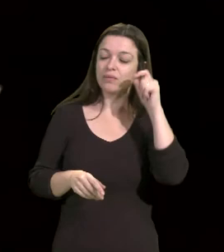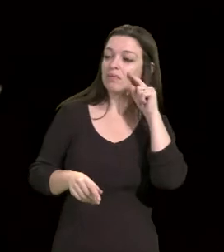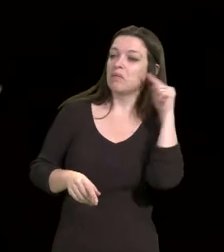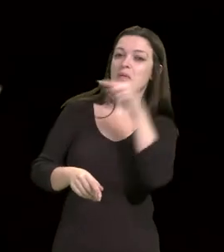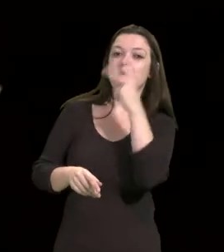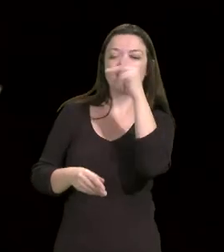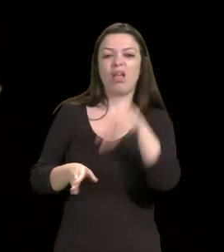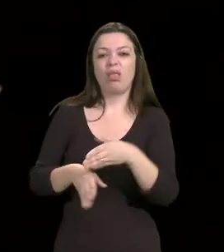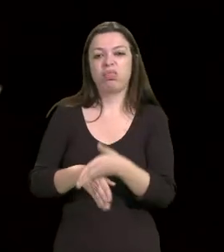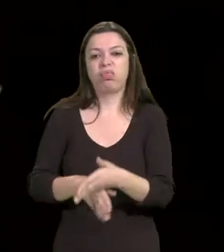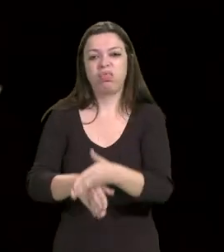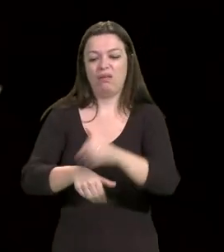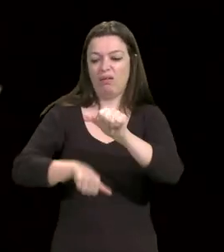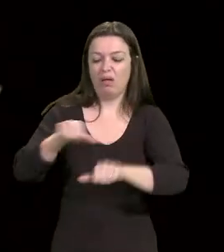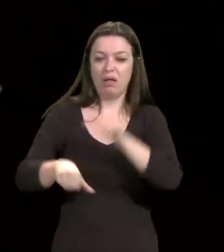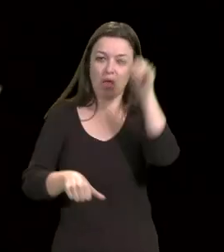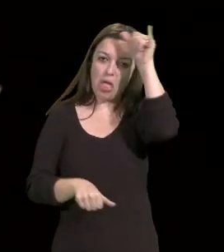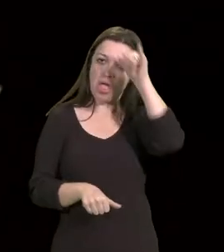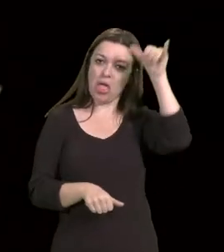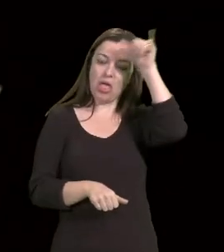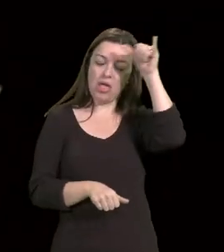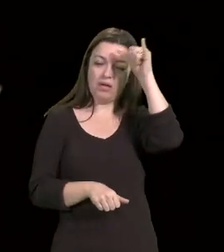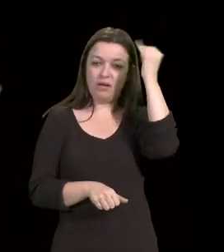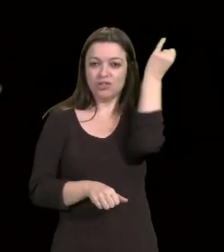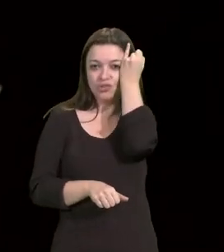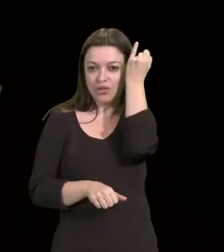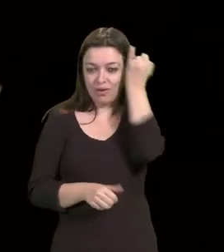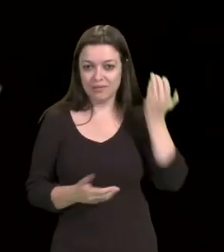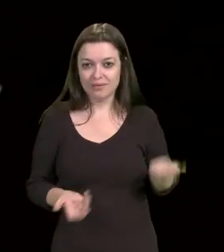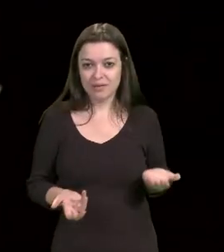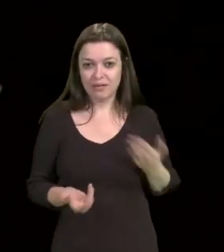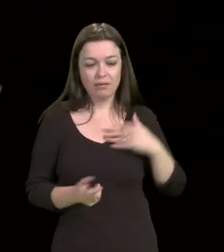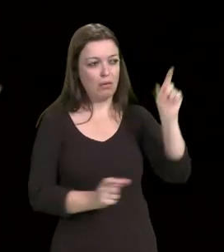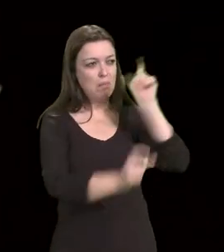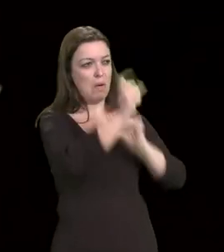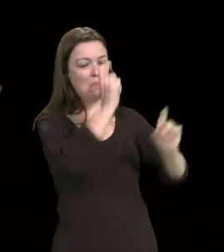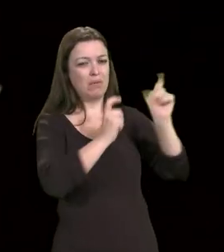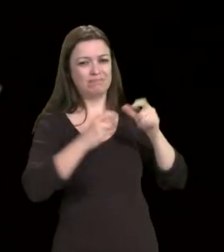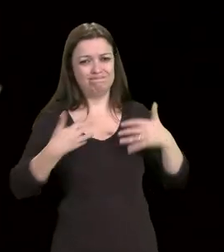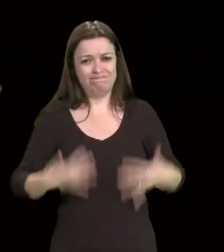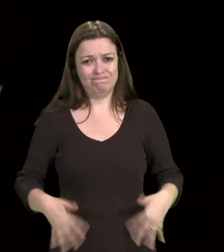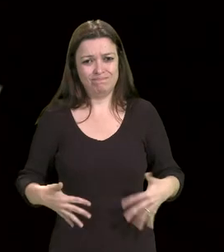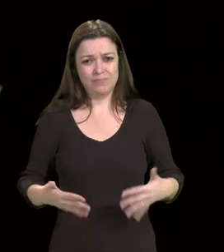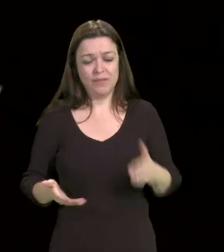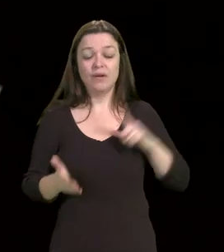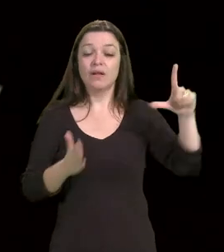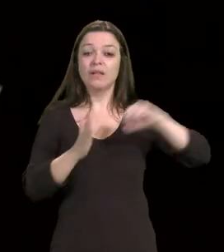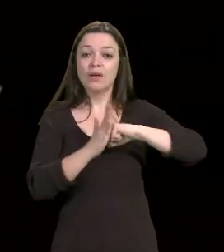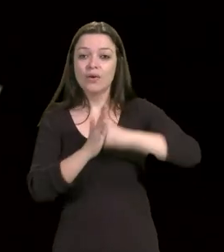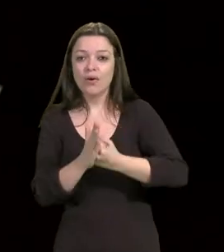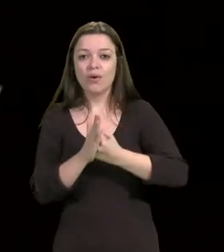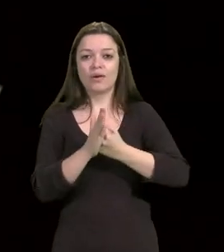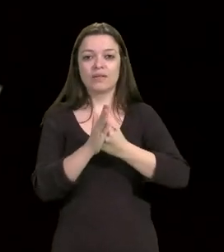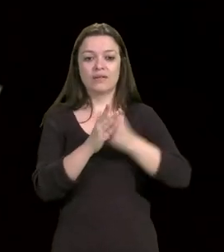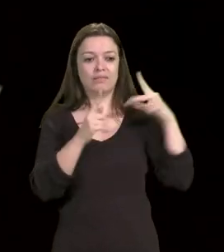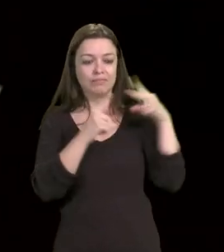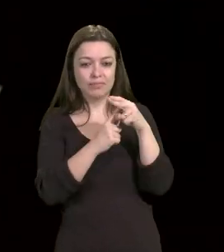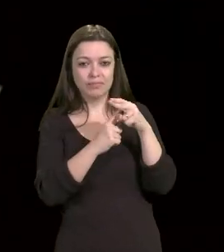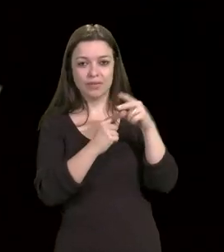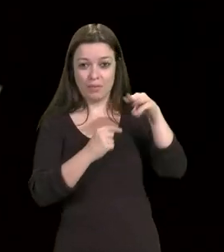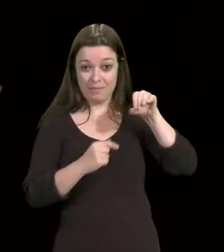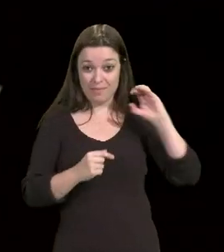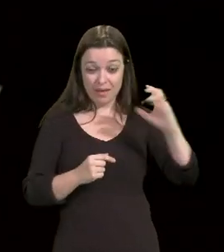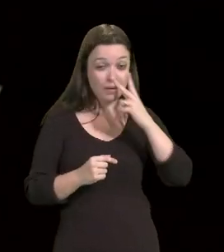balbúrdia ou nos taxam de idiotas úteis. Os cortes, agora anunciados pelo governo federal, vêm como ápice desses ataques